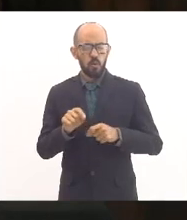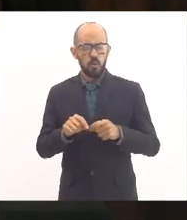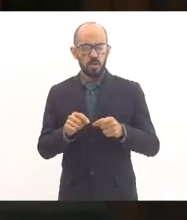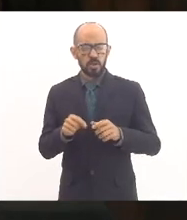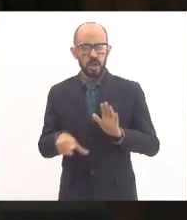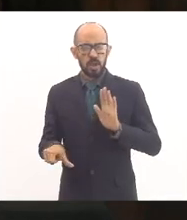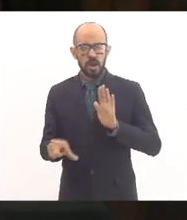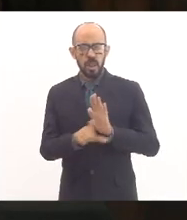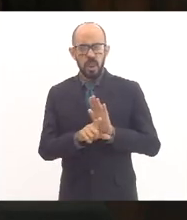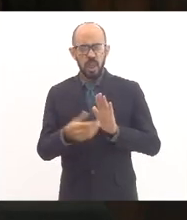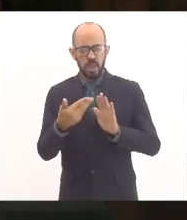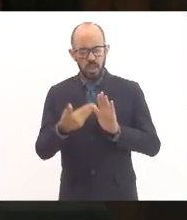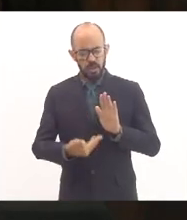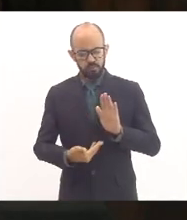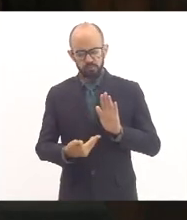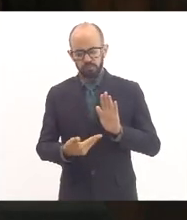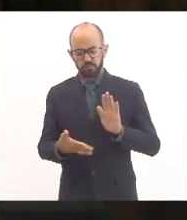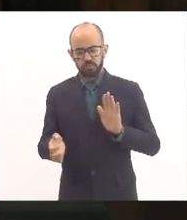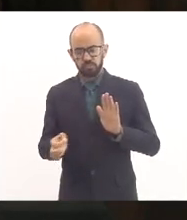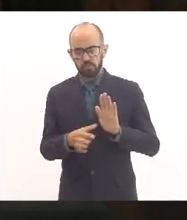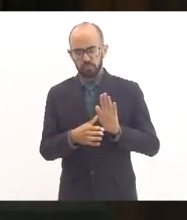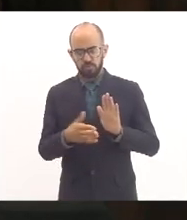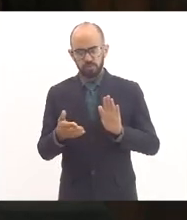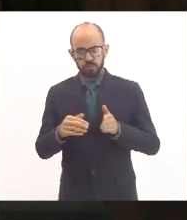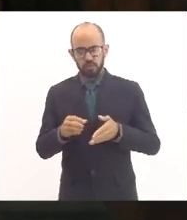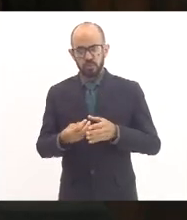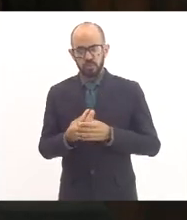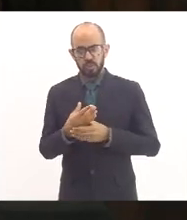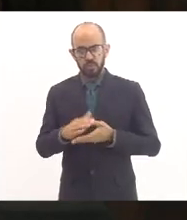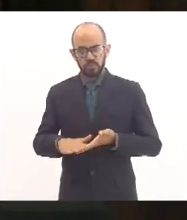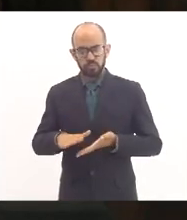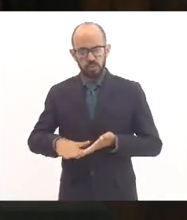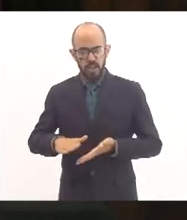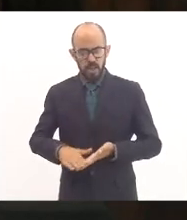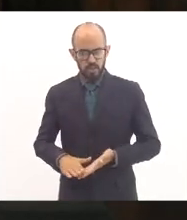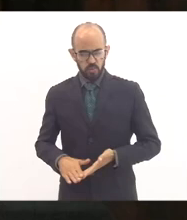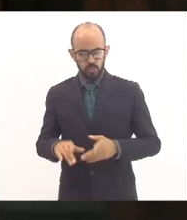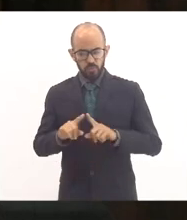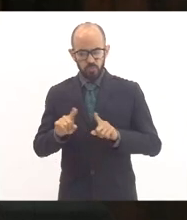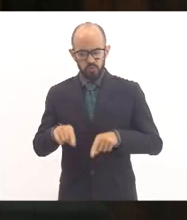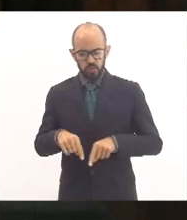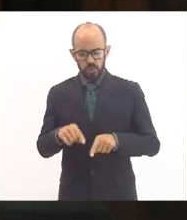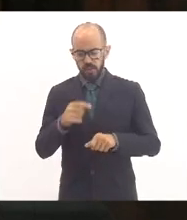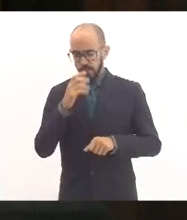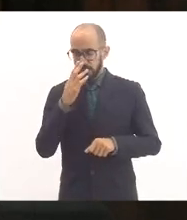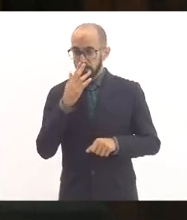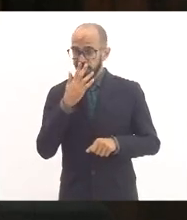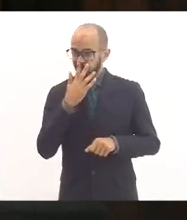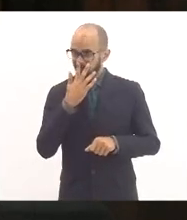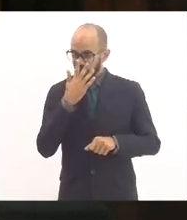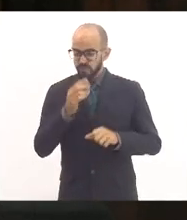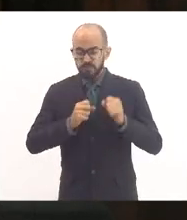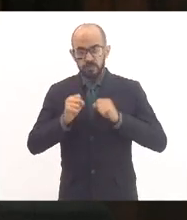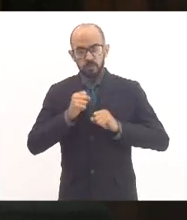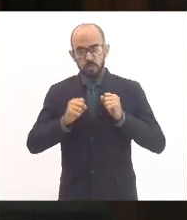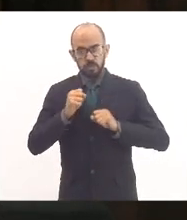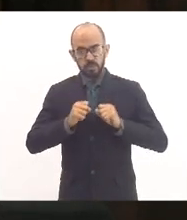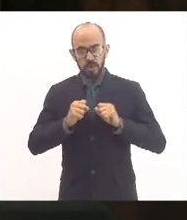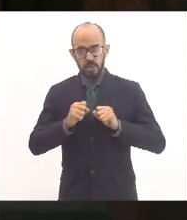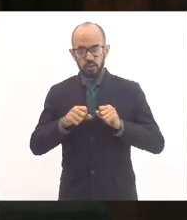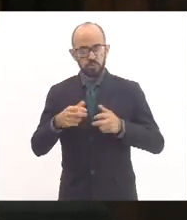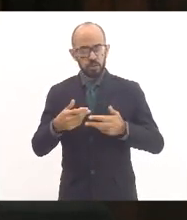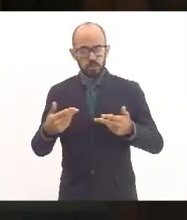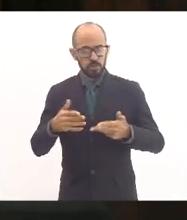por completo para todo mundo gera um custo muito grande para o servidor já era um estresse muito grande por servidor de algo que já